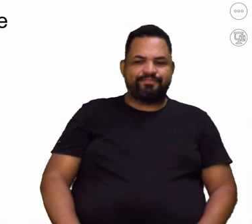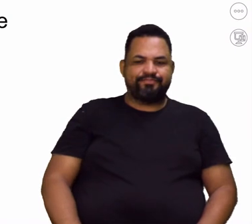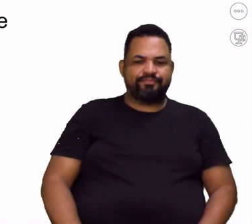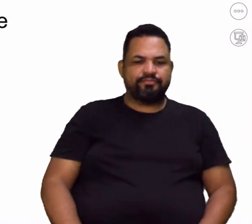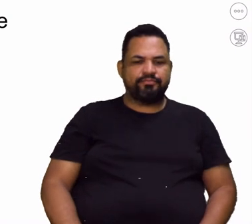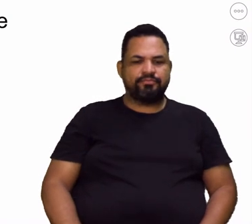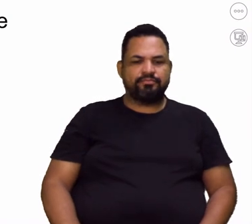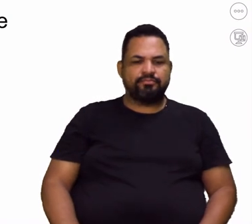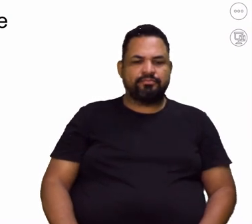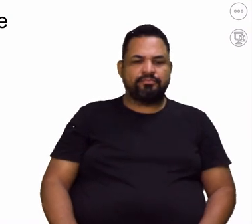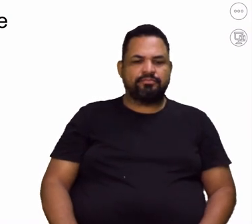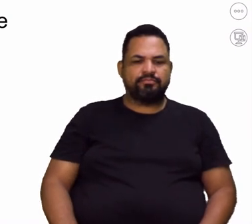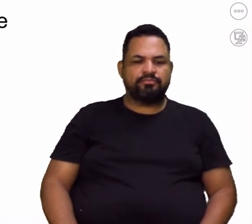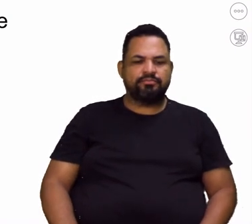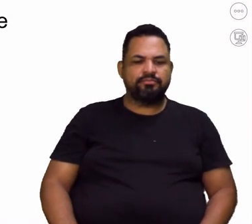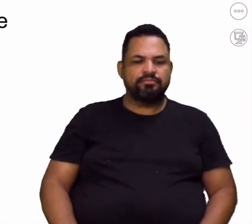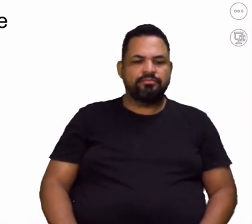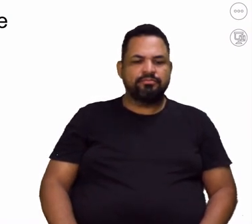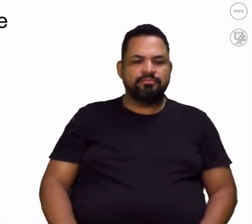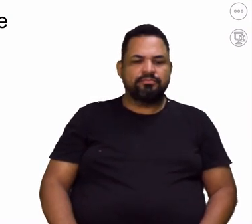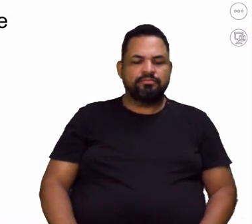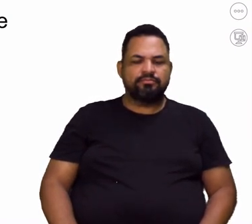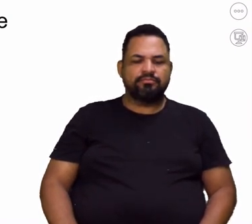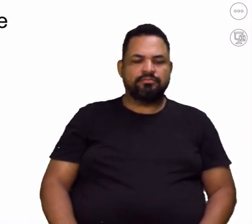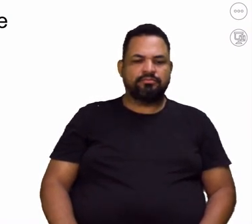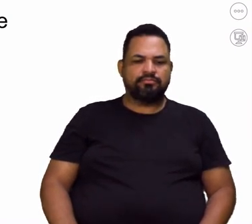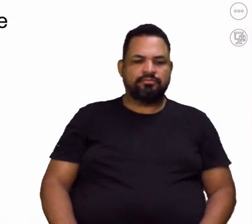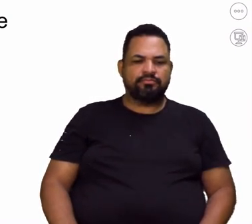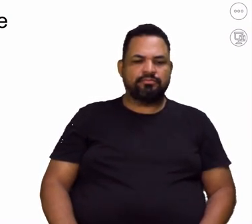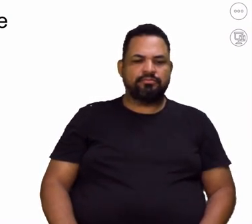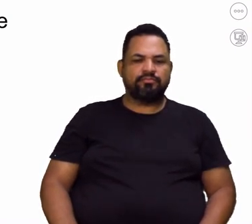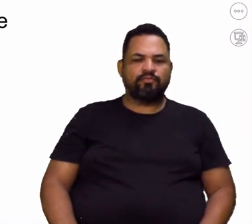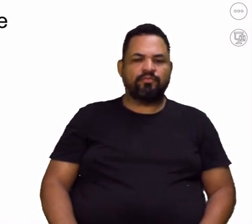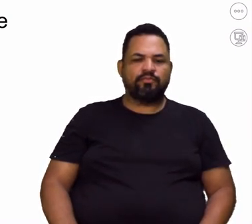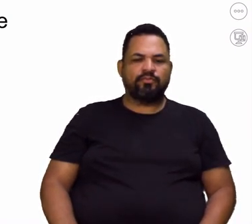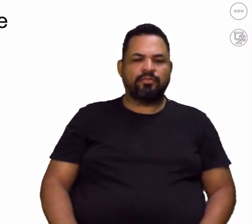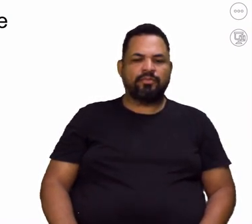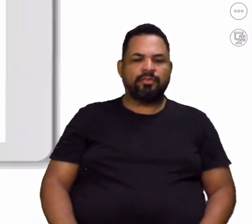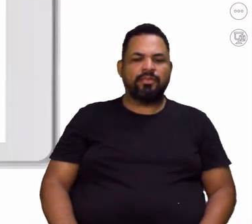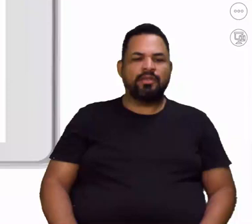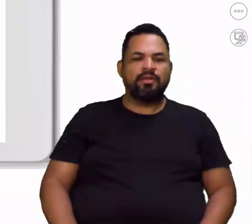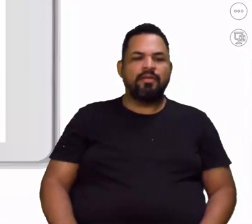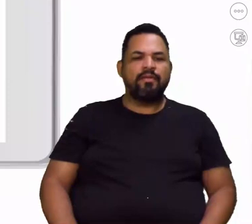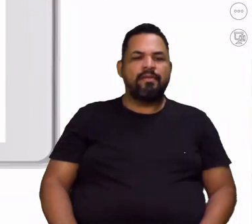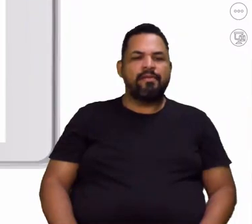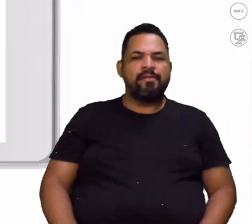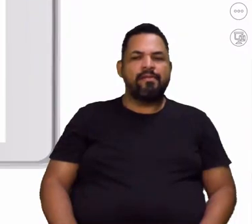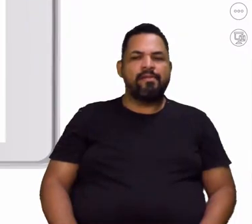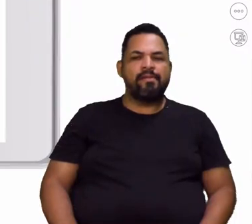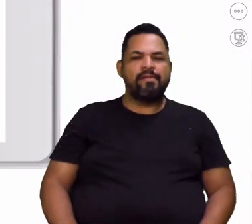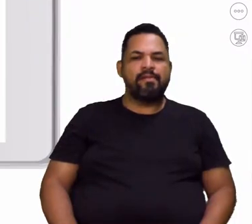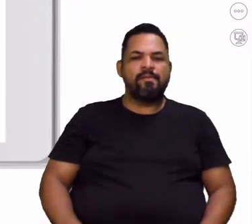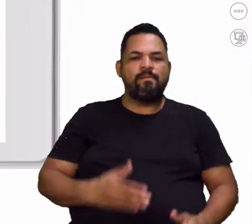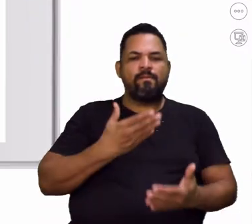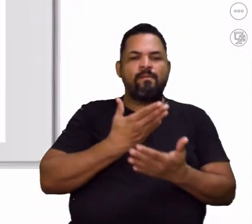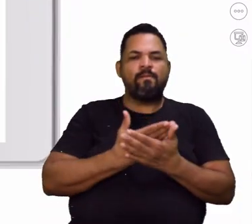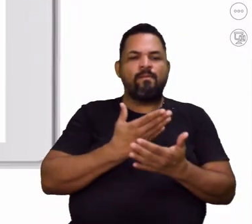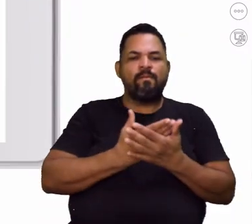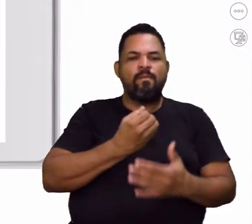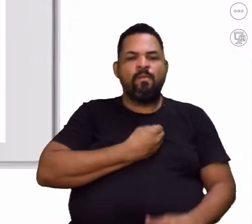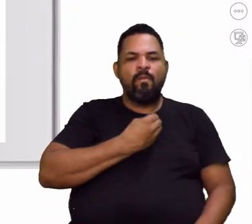daqui não cantam como os de lá, Oswald de Andrade. Beleza, vamos aí para a